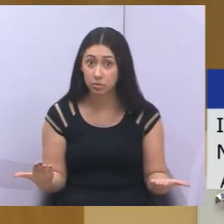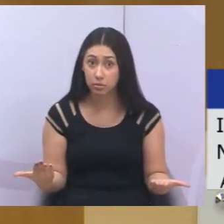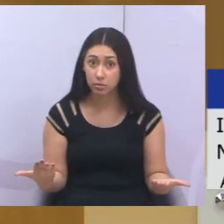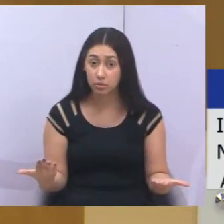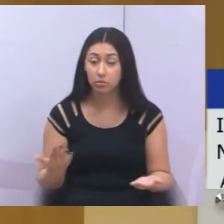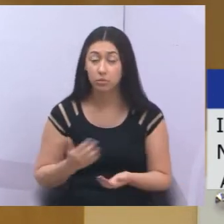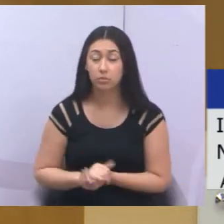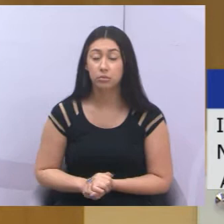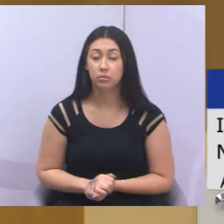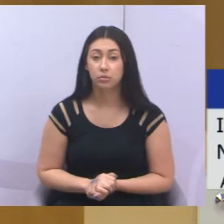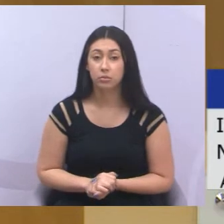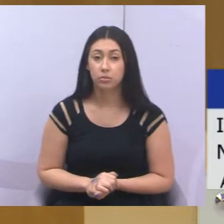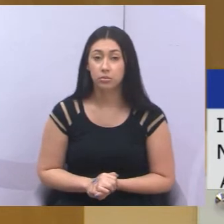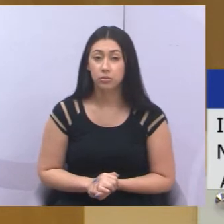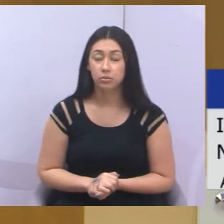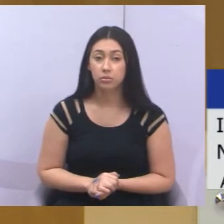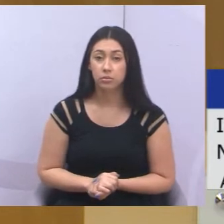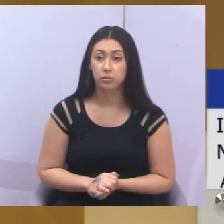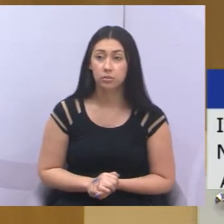fácil?